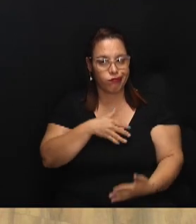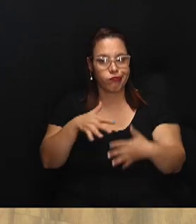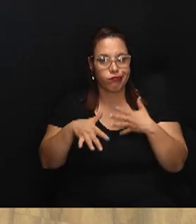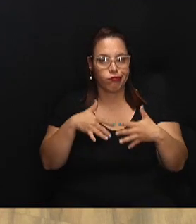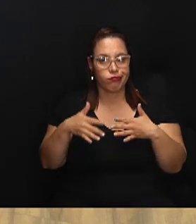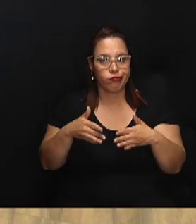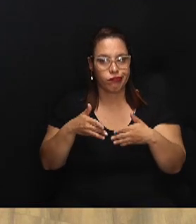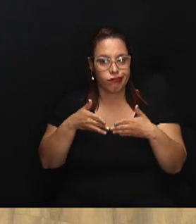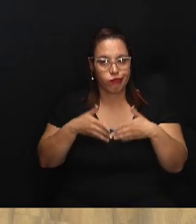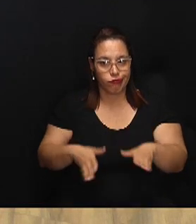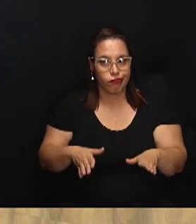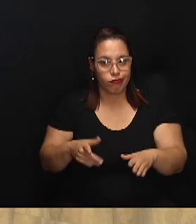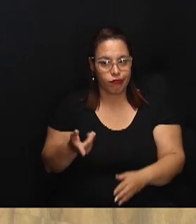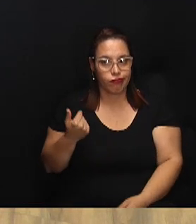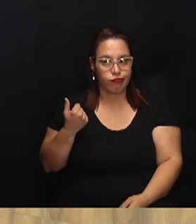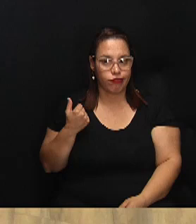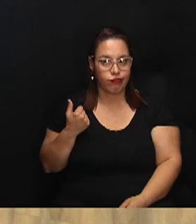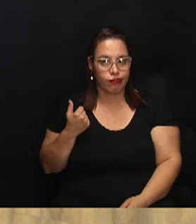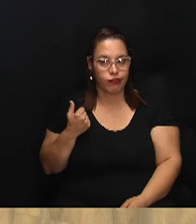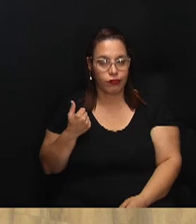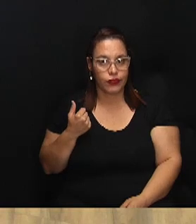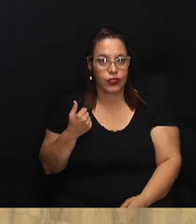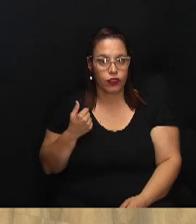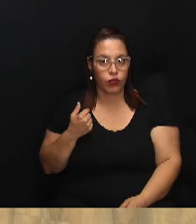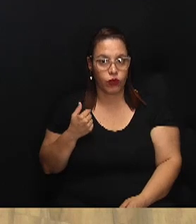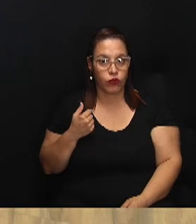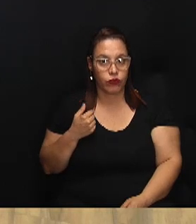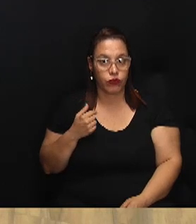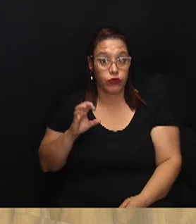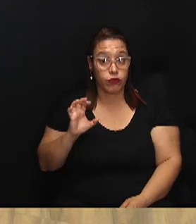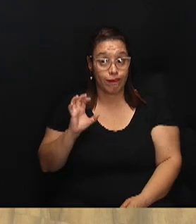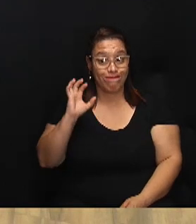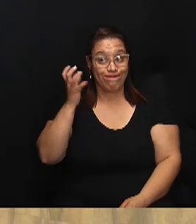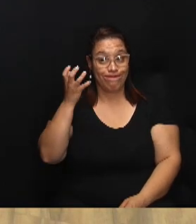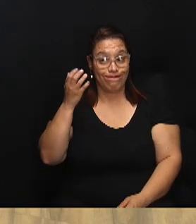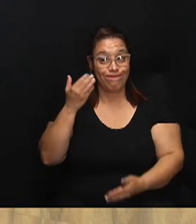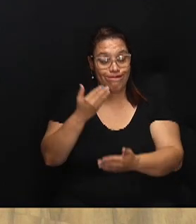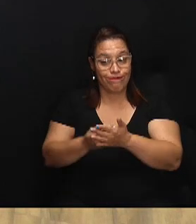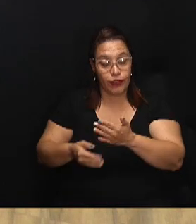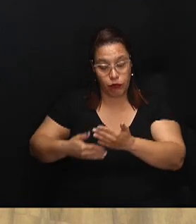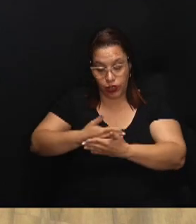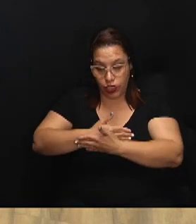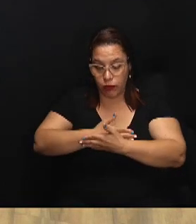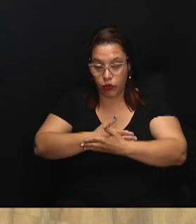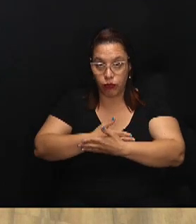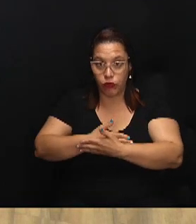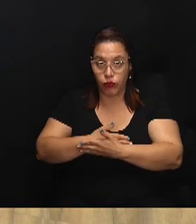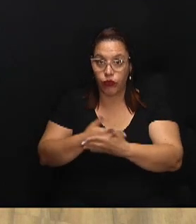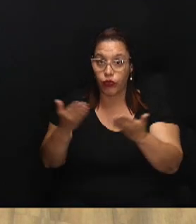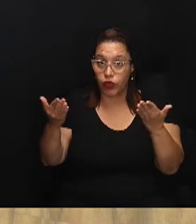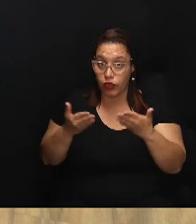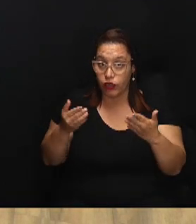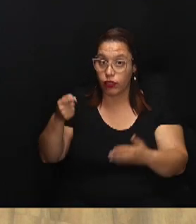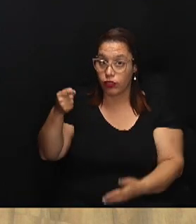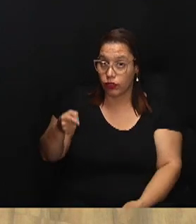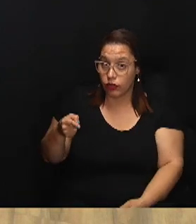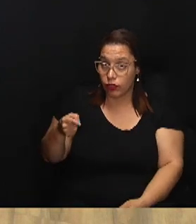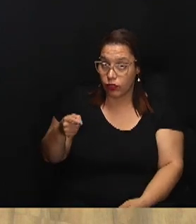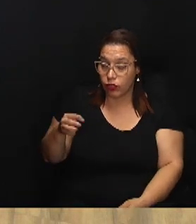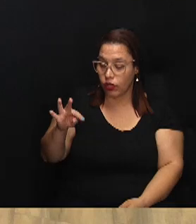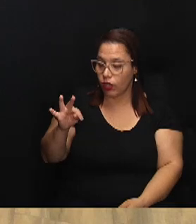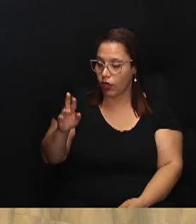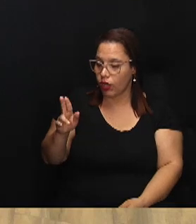bebê nasce prematuro, ou muitas vezes, inclusive, que acontece a perda desse bebê. Agora, aqui, sobre um